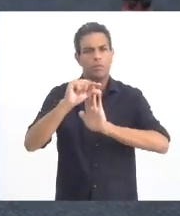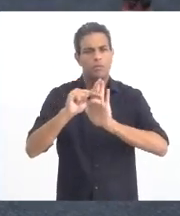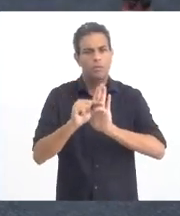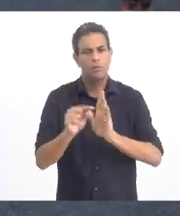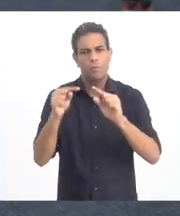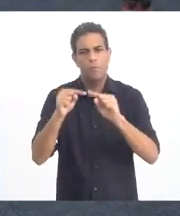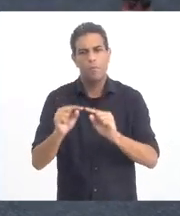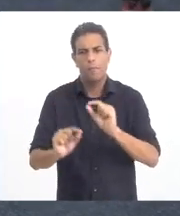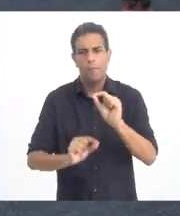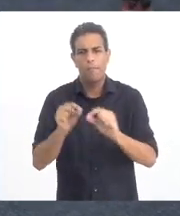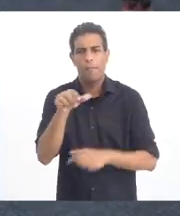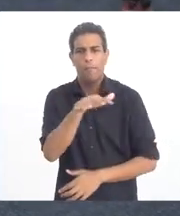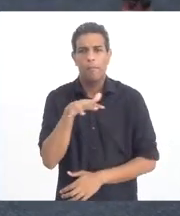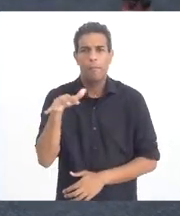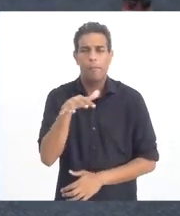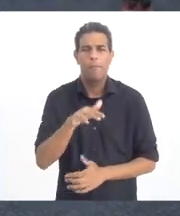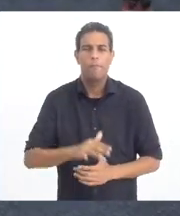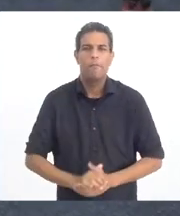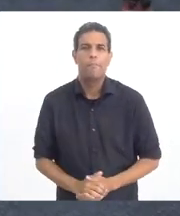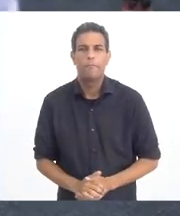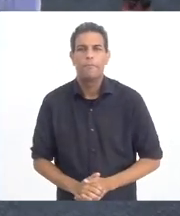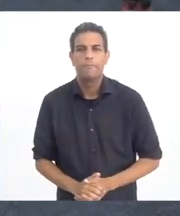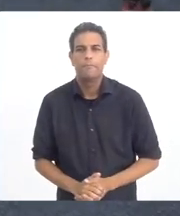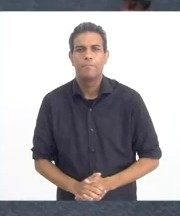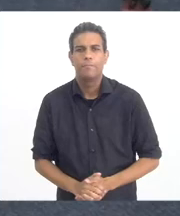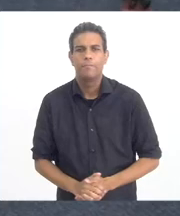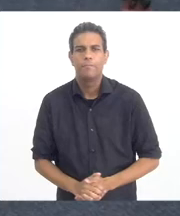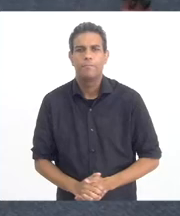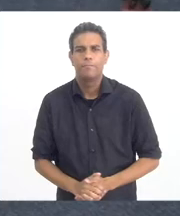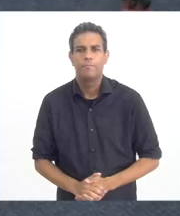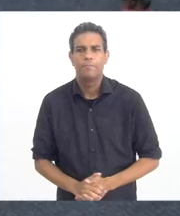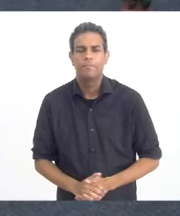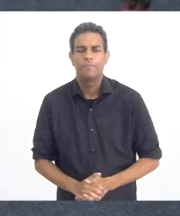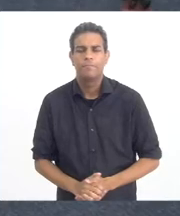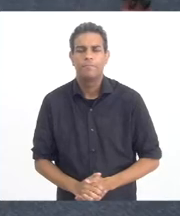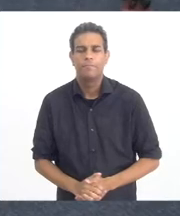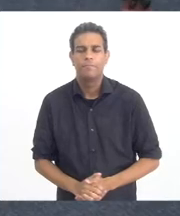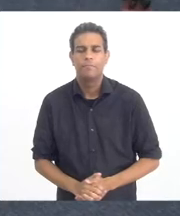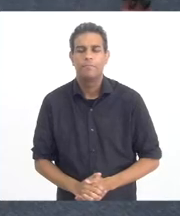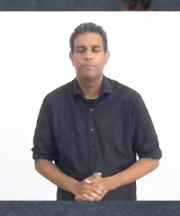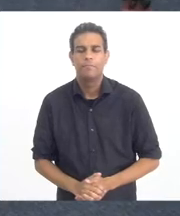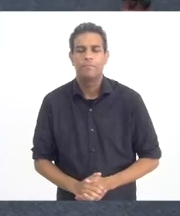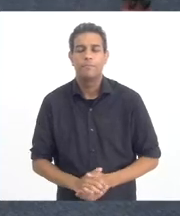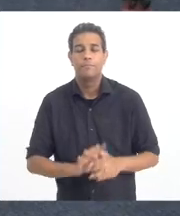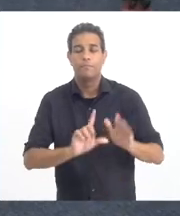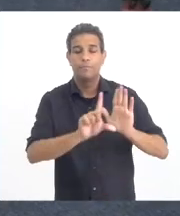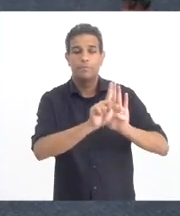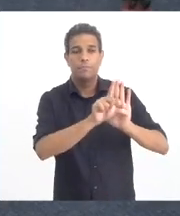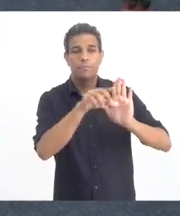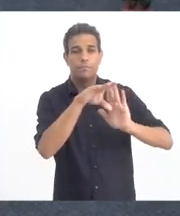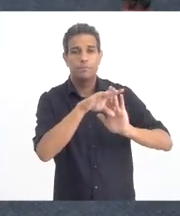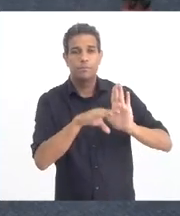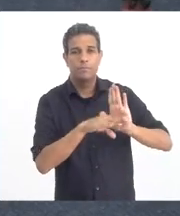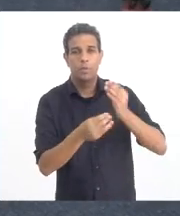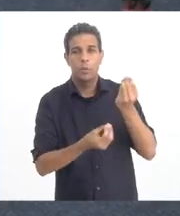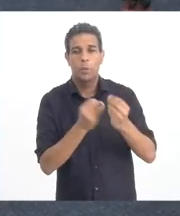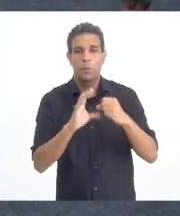melhorar? Essa lei de proteção não protege ninguém. Eu não me sinto protegido por